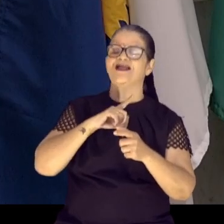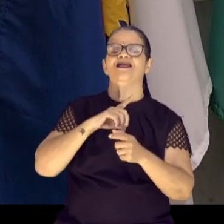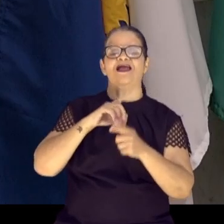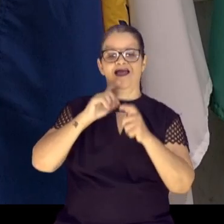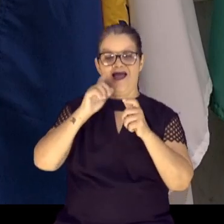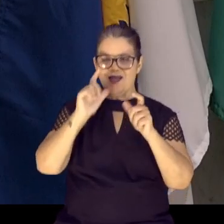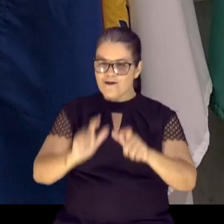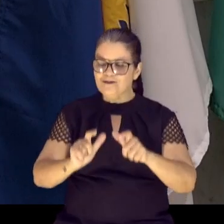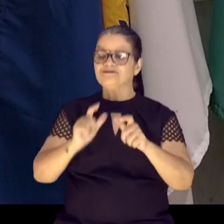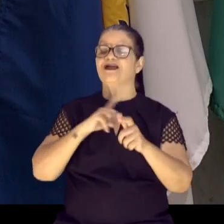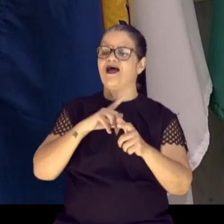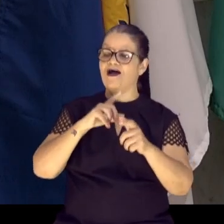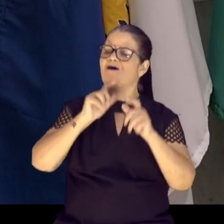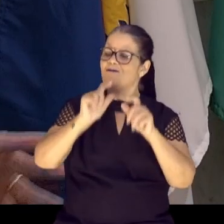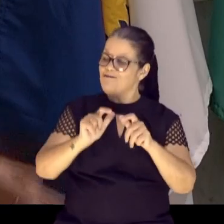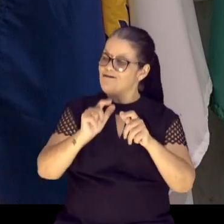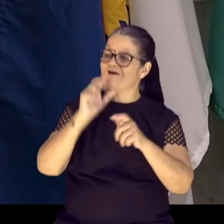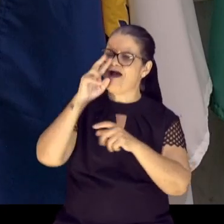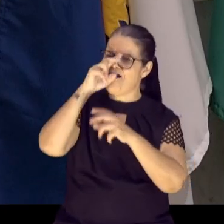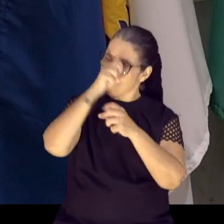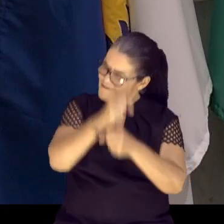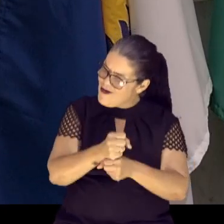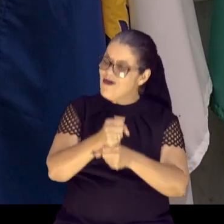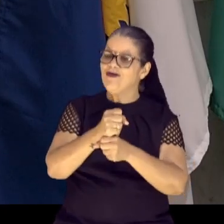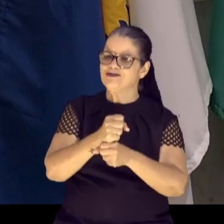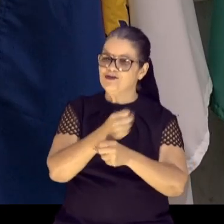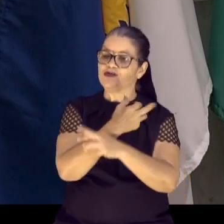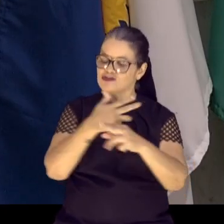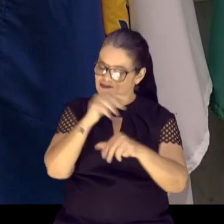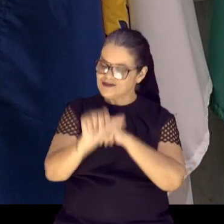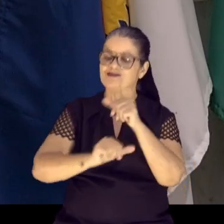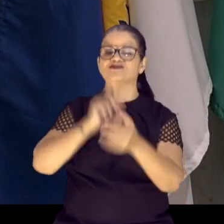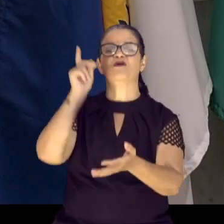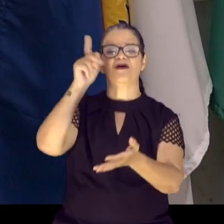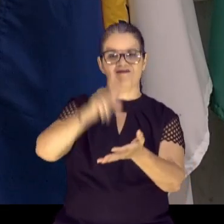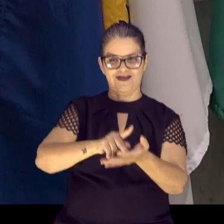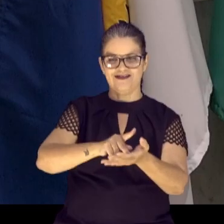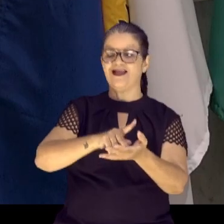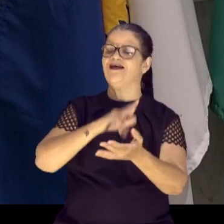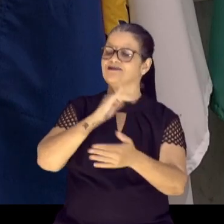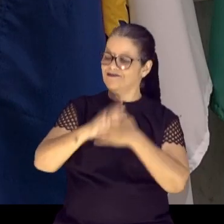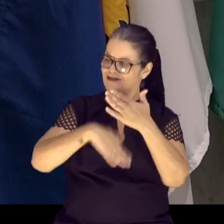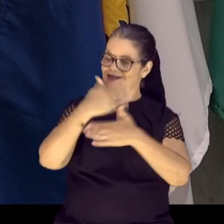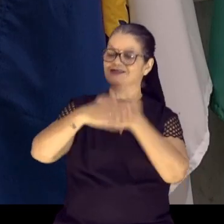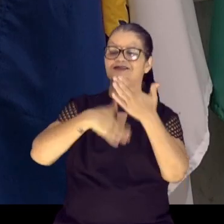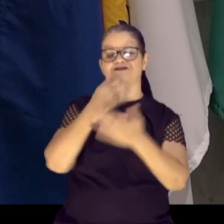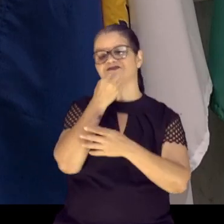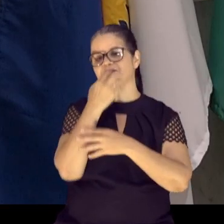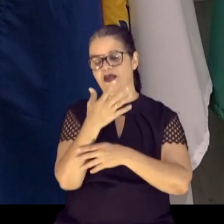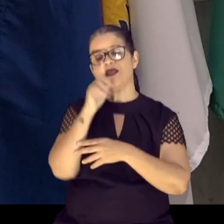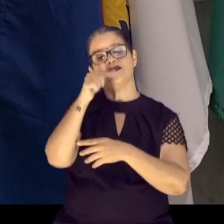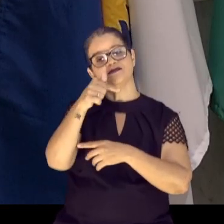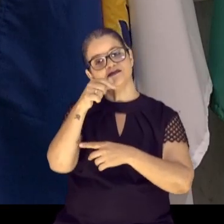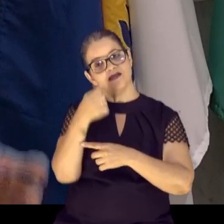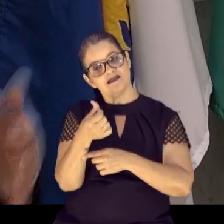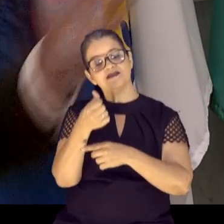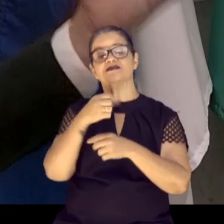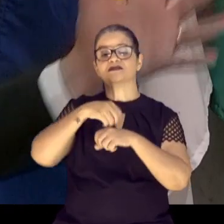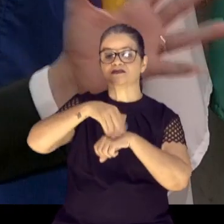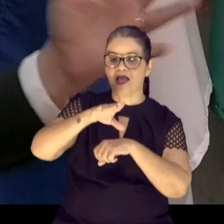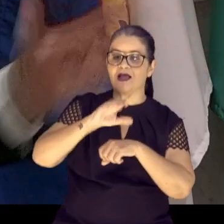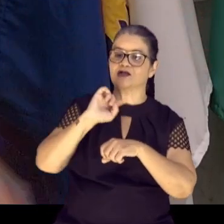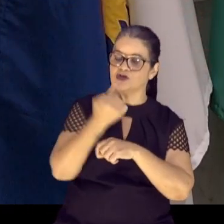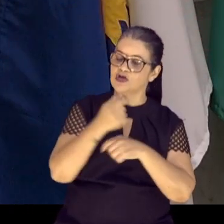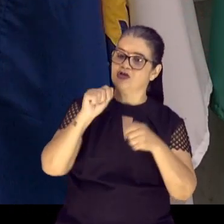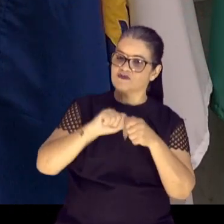firme onde as coisas brotam e florescem. É esse recado que a gente traz dos 76 anos do PSB e eu tenho certeza que